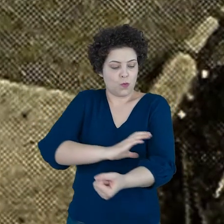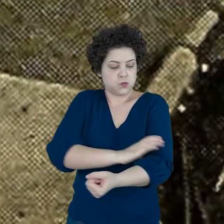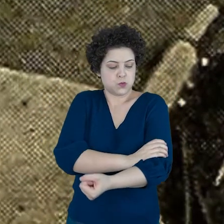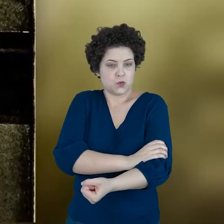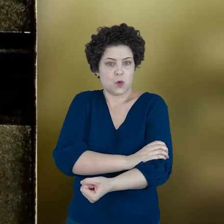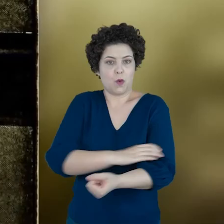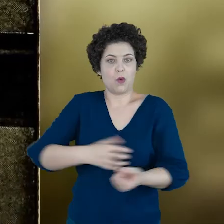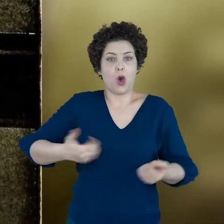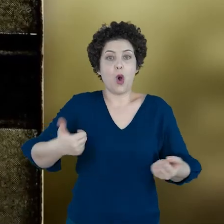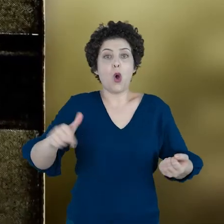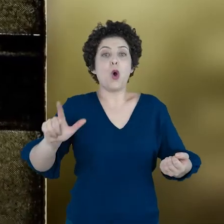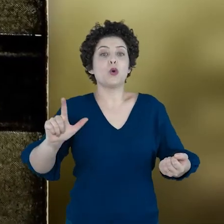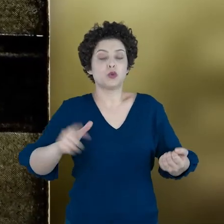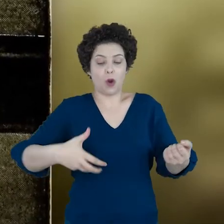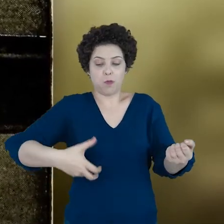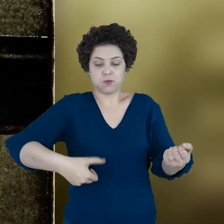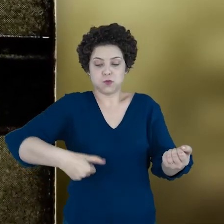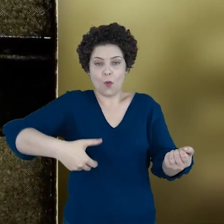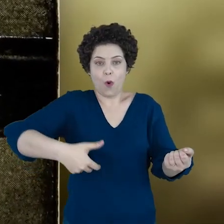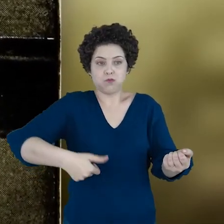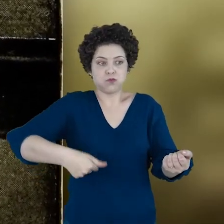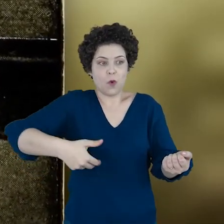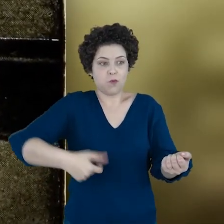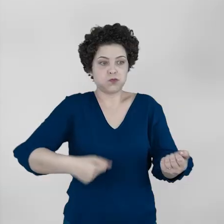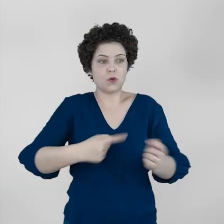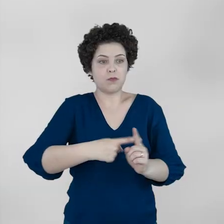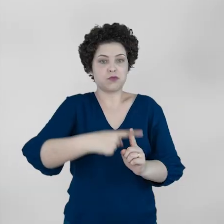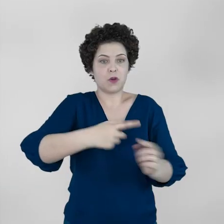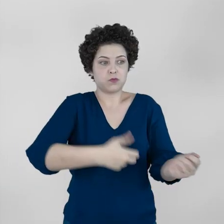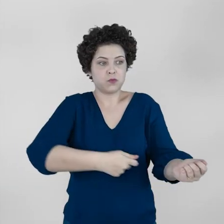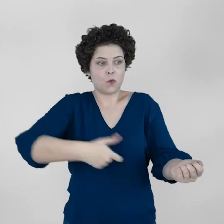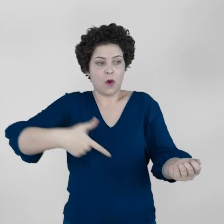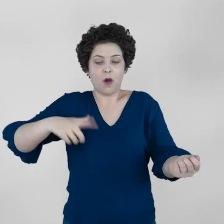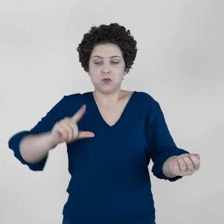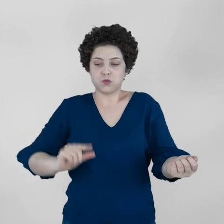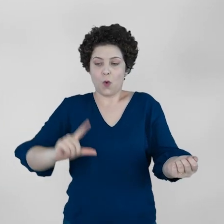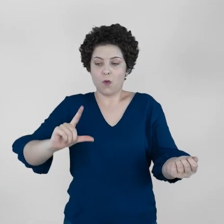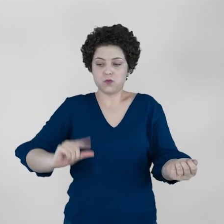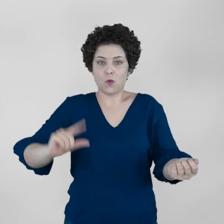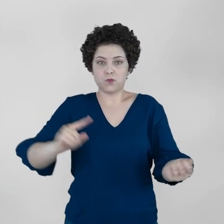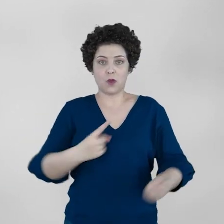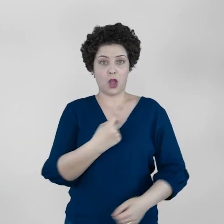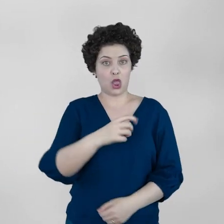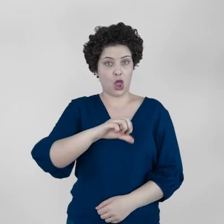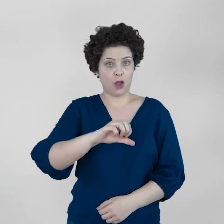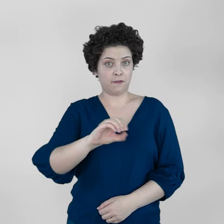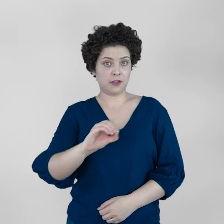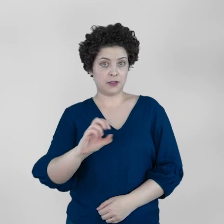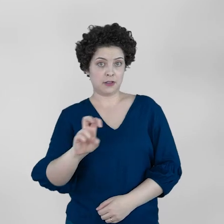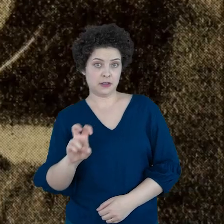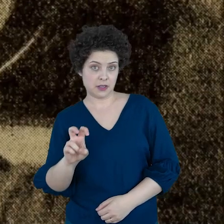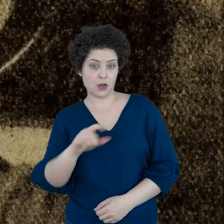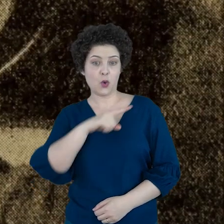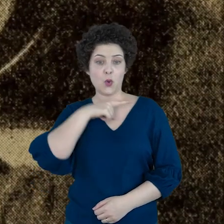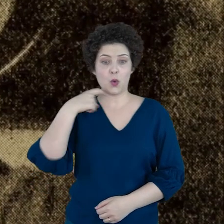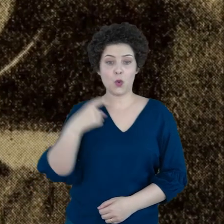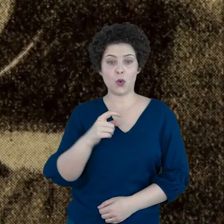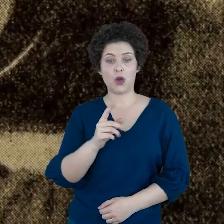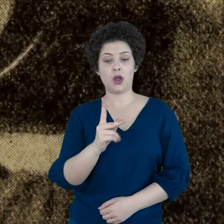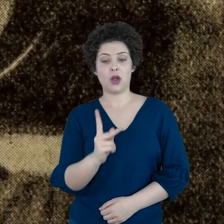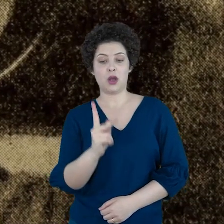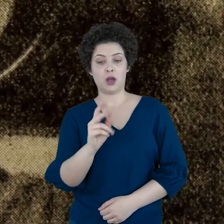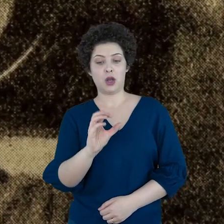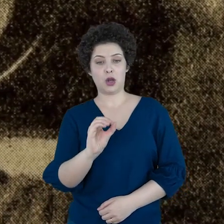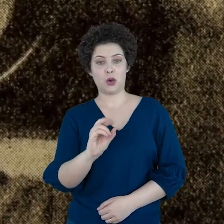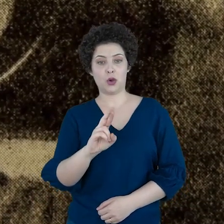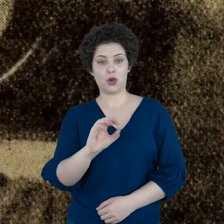um manômetro para medir a pressão exercida. Em 1905, o russo Korotkov desenvolveu